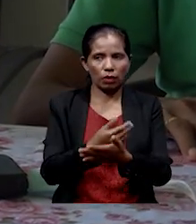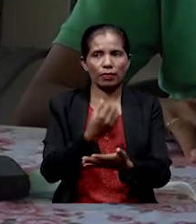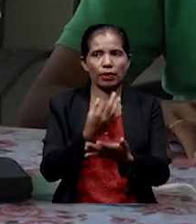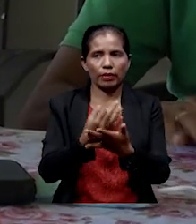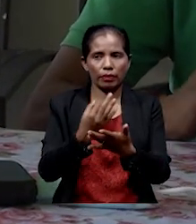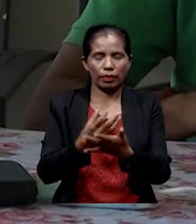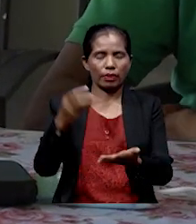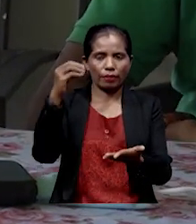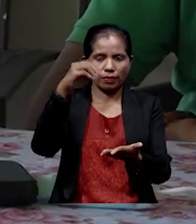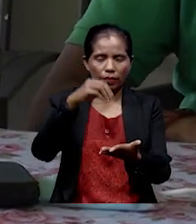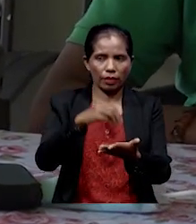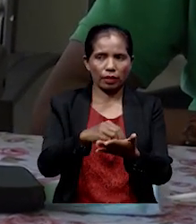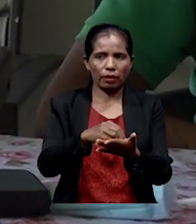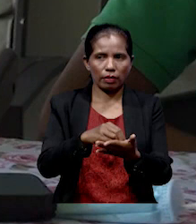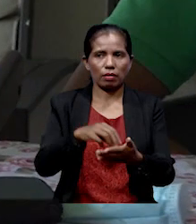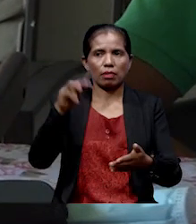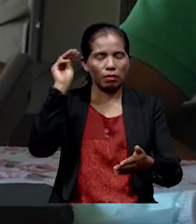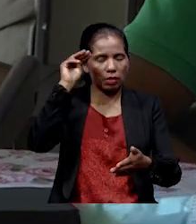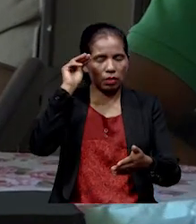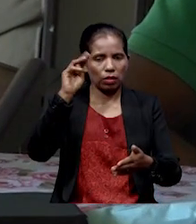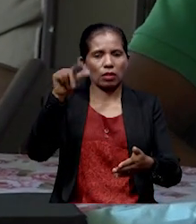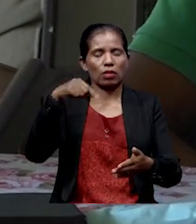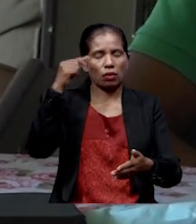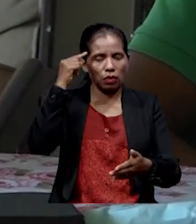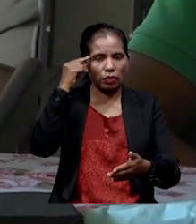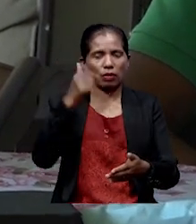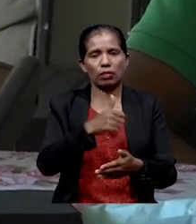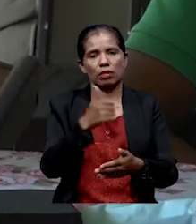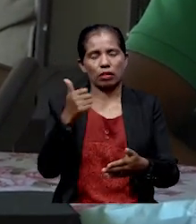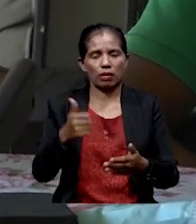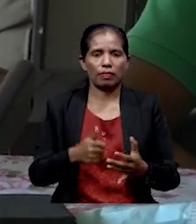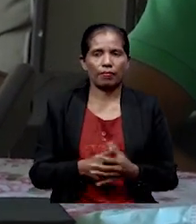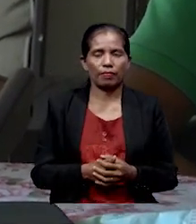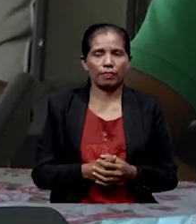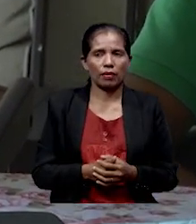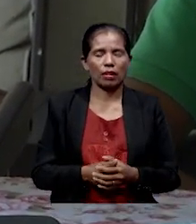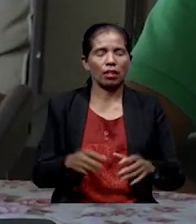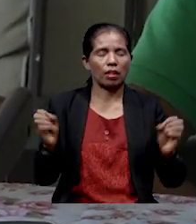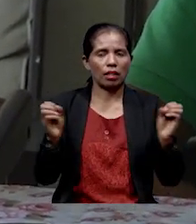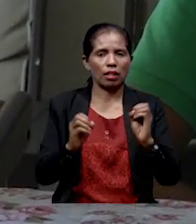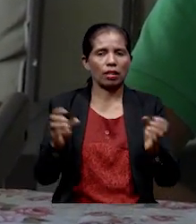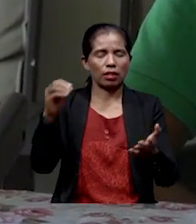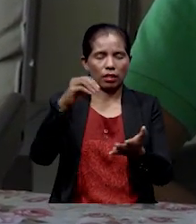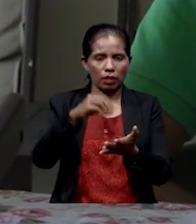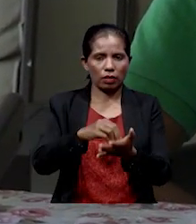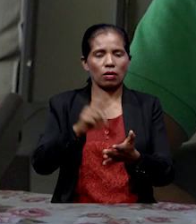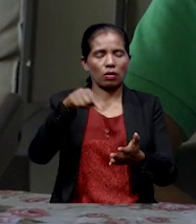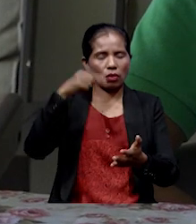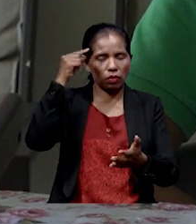prevê pastas ministeriais governo anterior, lá enquadra o